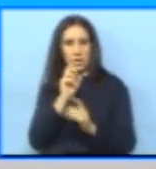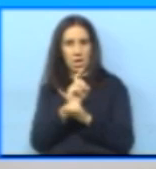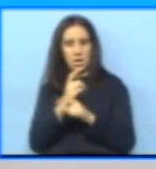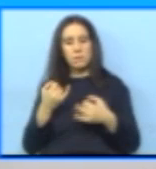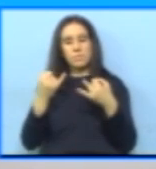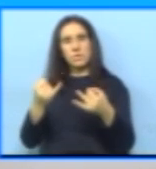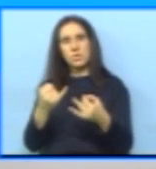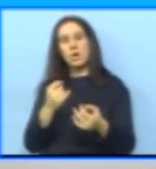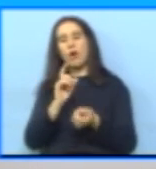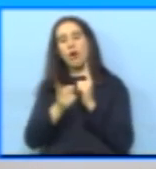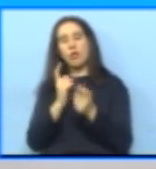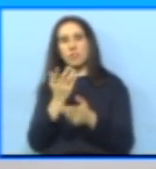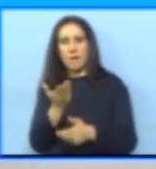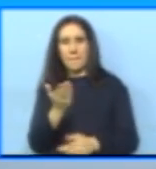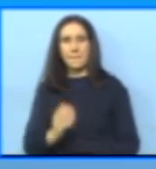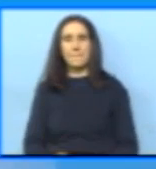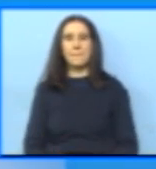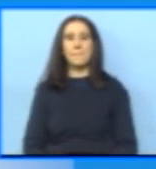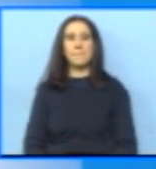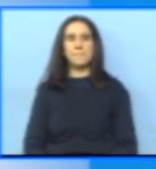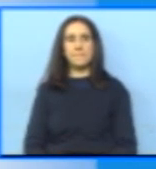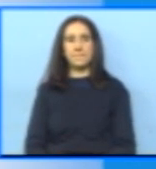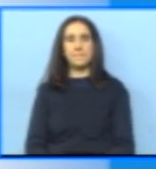que mensagens sugere.